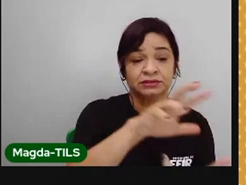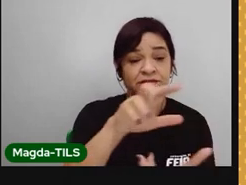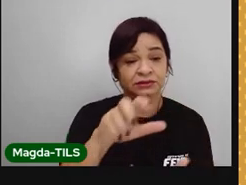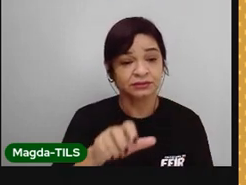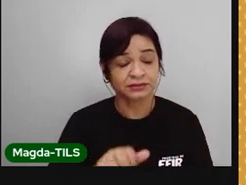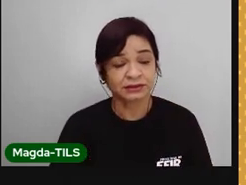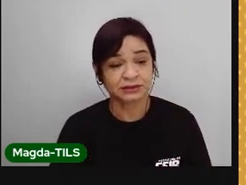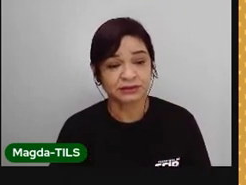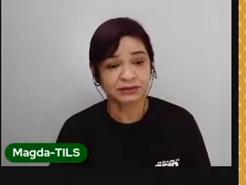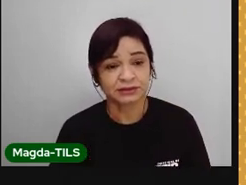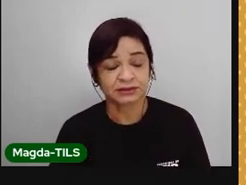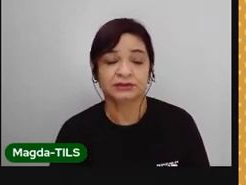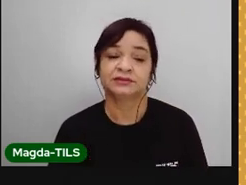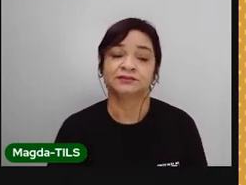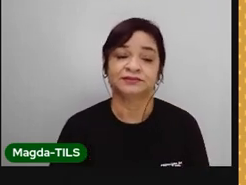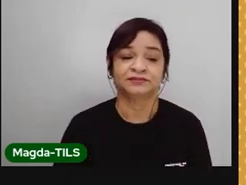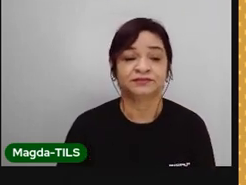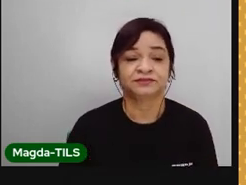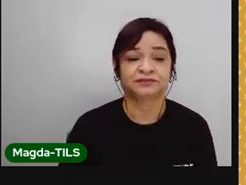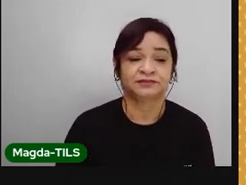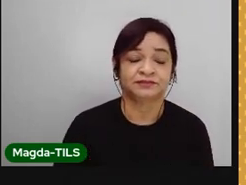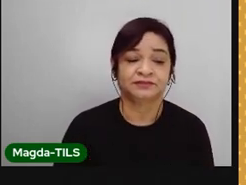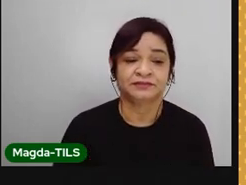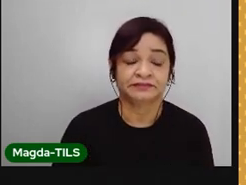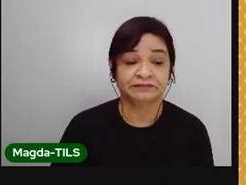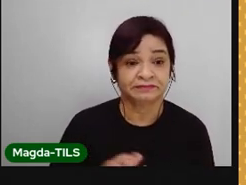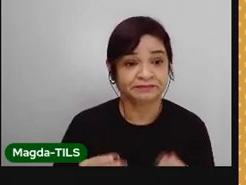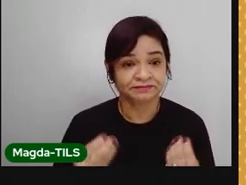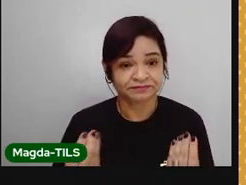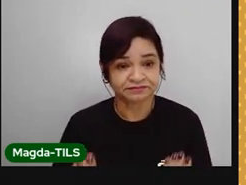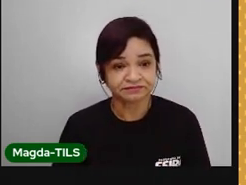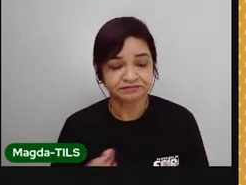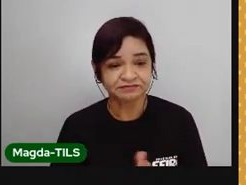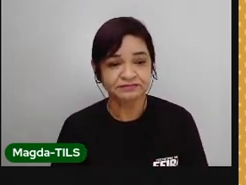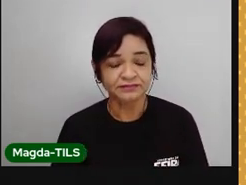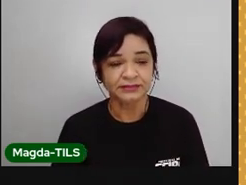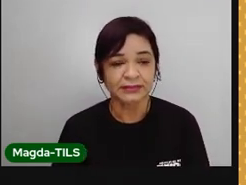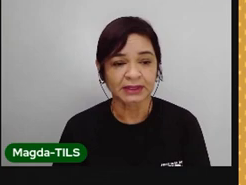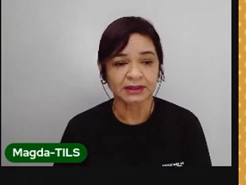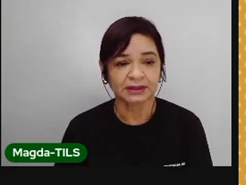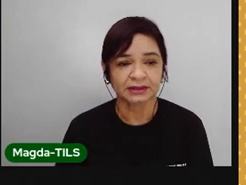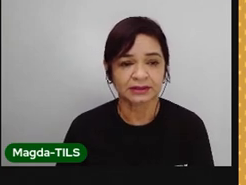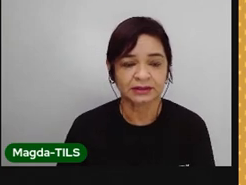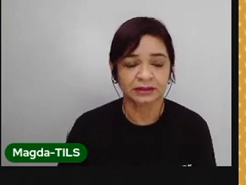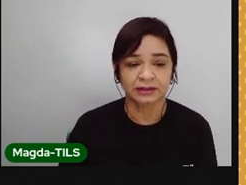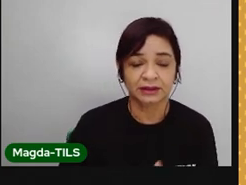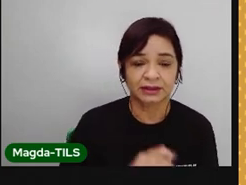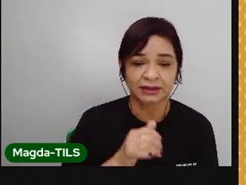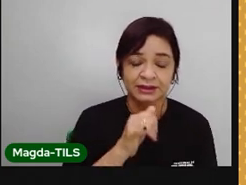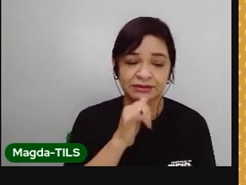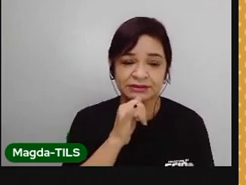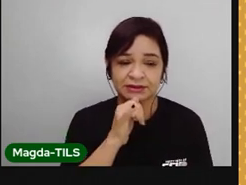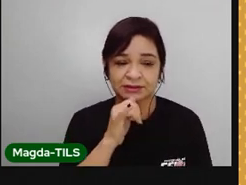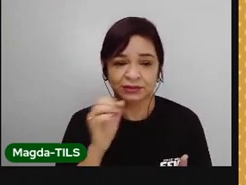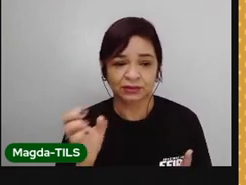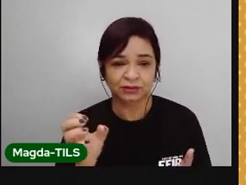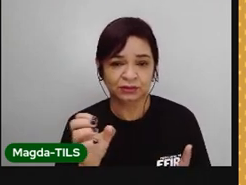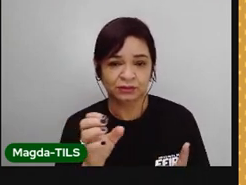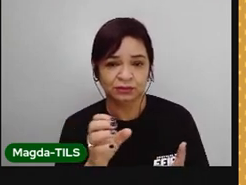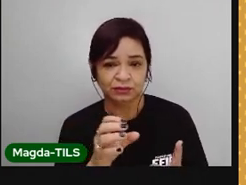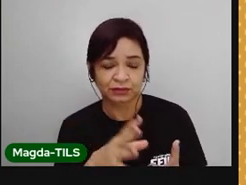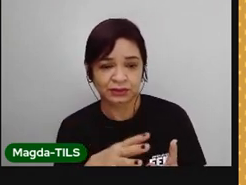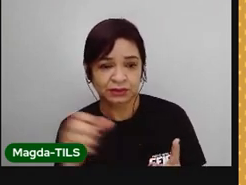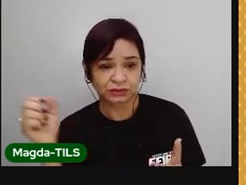tem os períodos de dia e de noite. Então, aqui, por exemplo, no GIF, enquanto de um lado está recebendo diretamente a